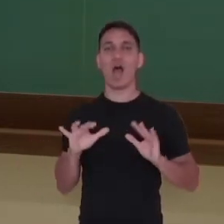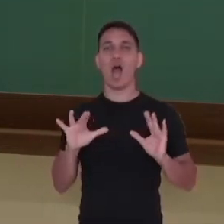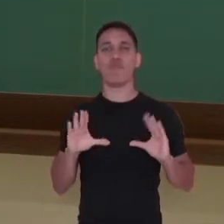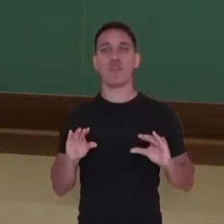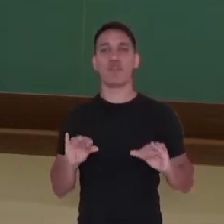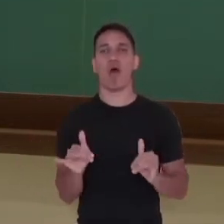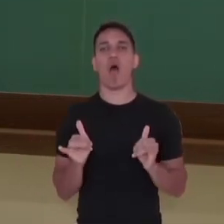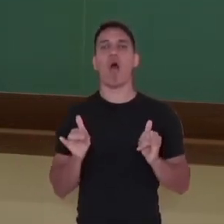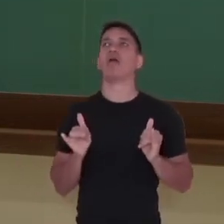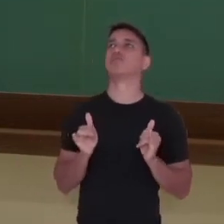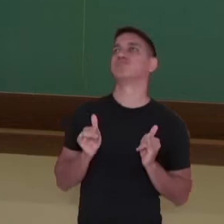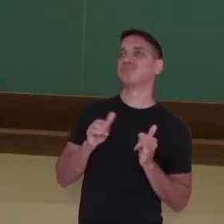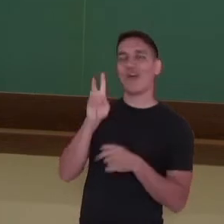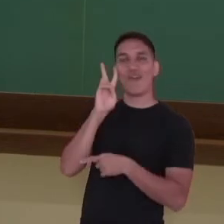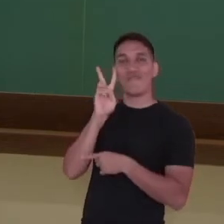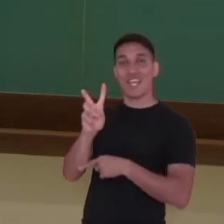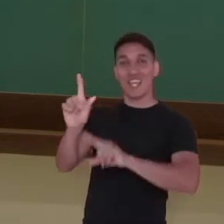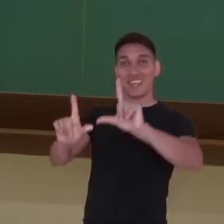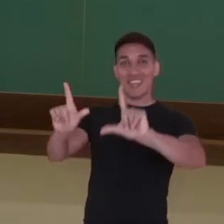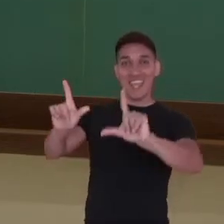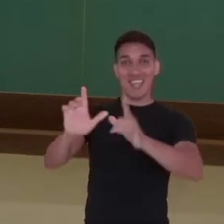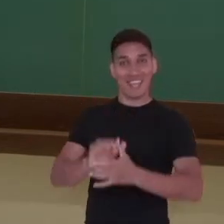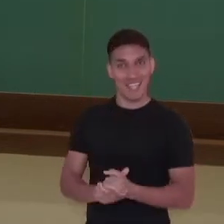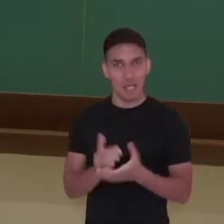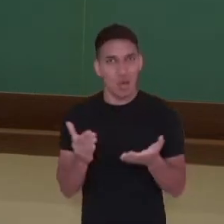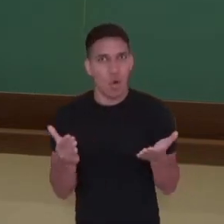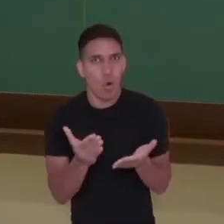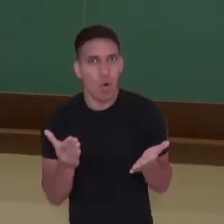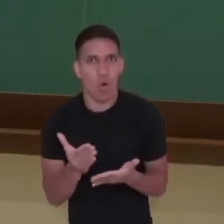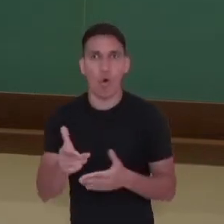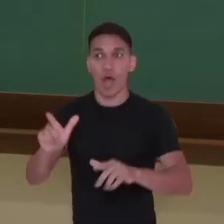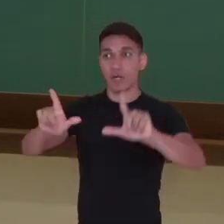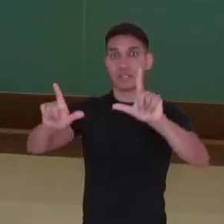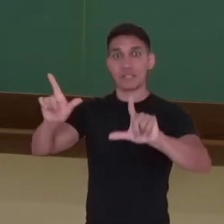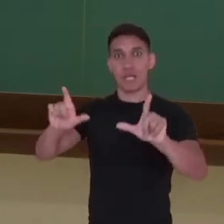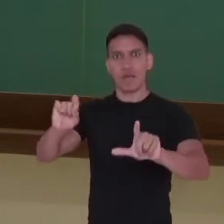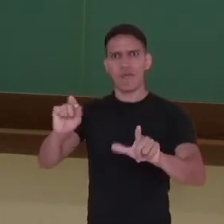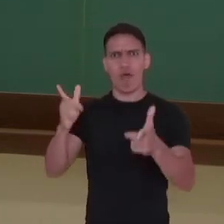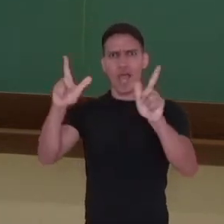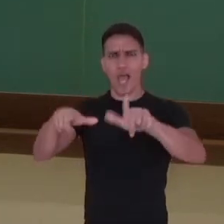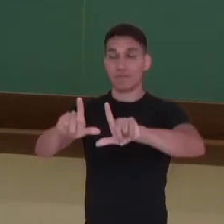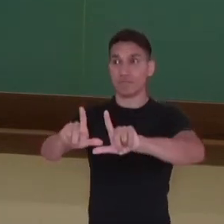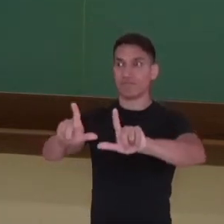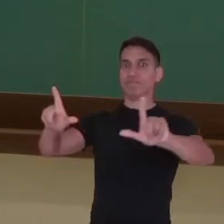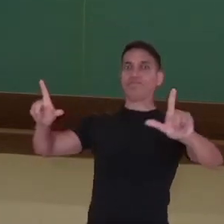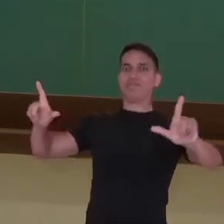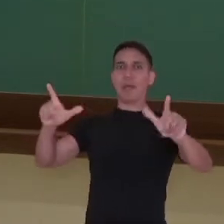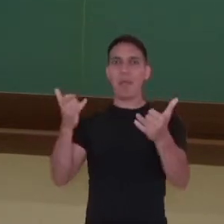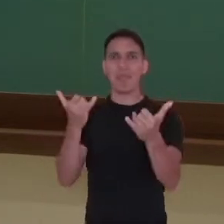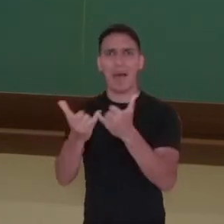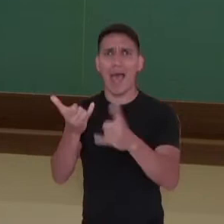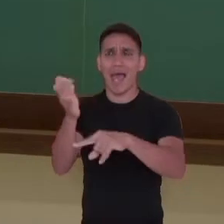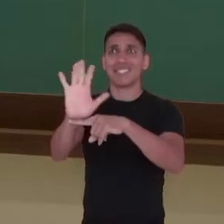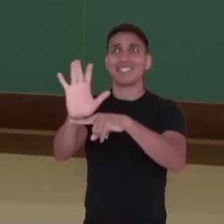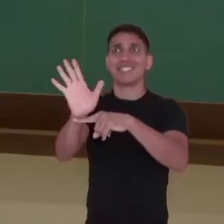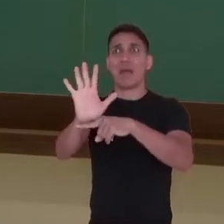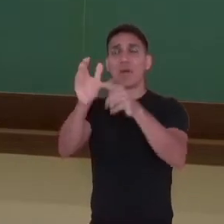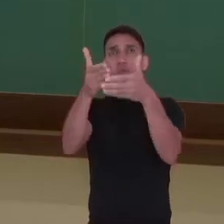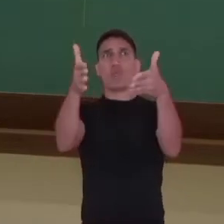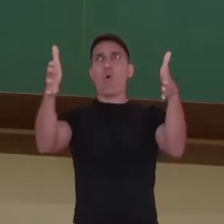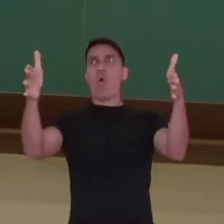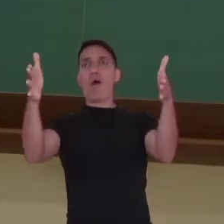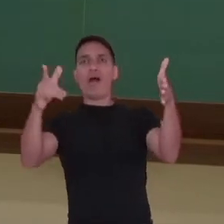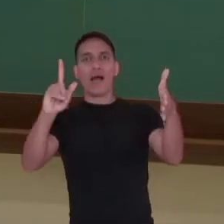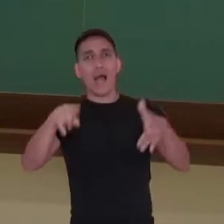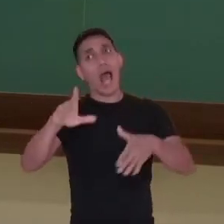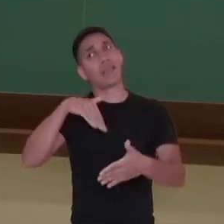sentada no sofá, assistindo a televisão. Hoje, as televisões estão tão grandes que parecem tela de cinema. É até